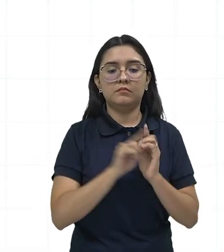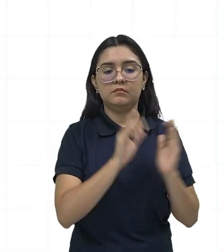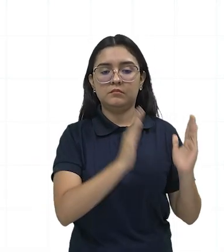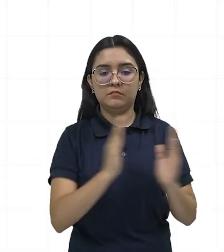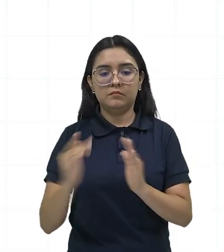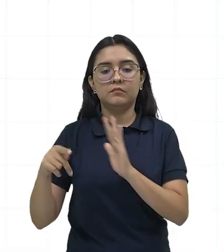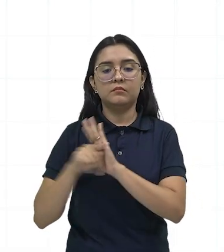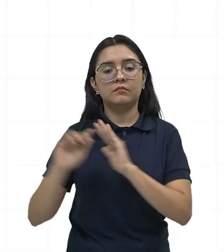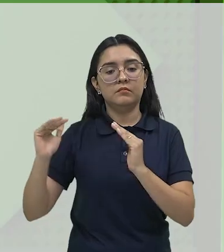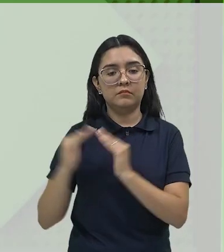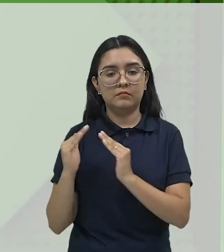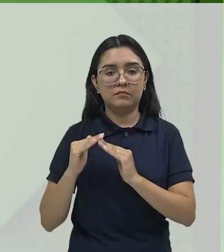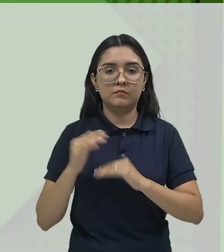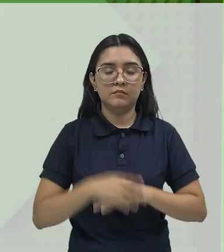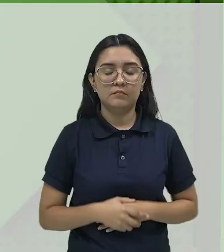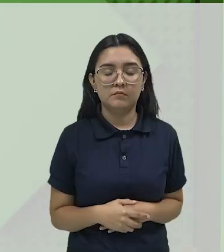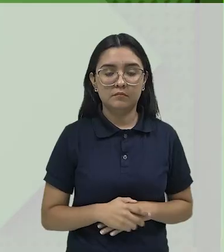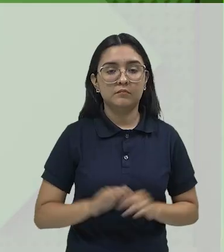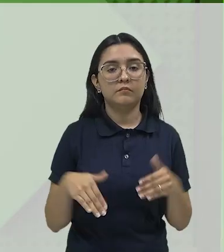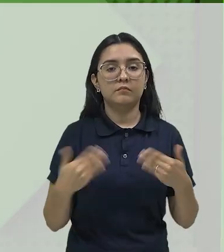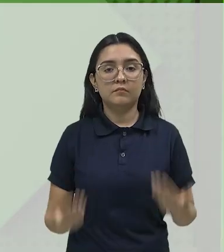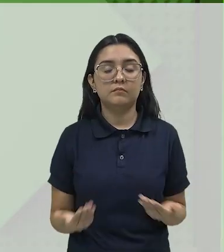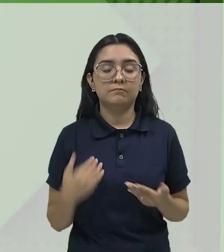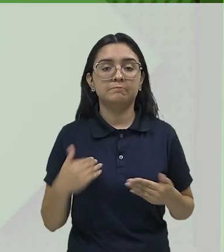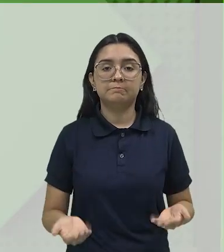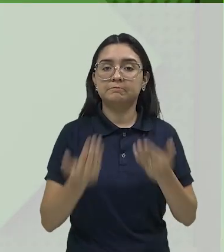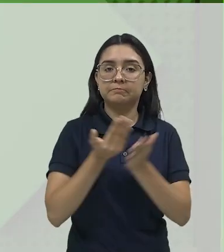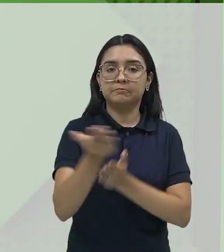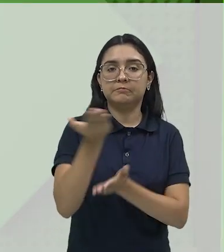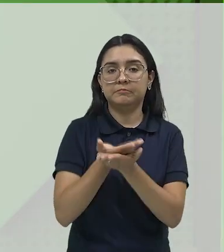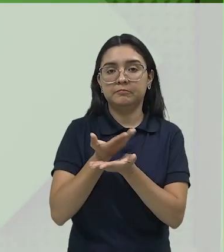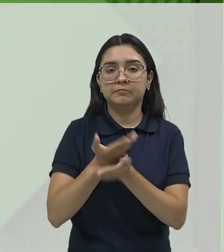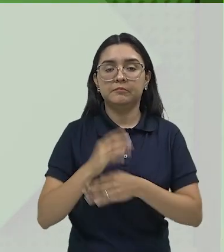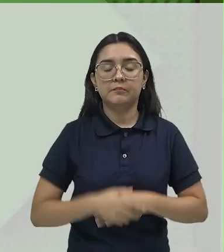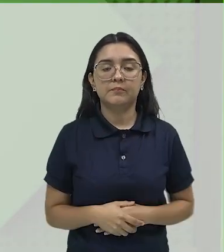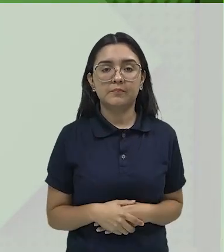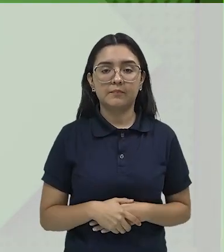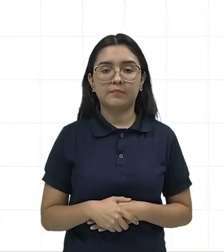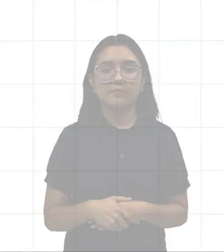de residências. Então, vamos para a nossa aula.